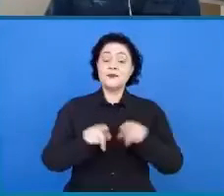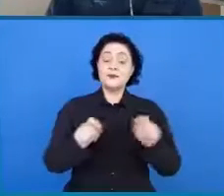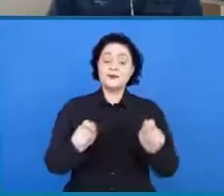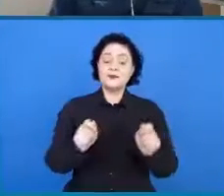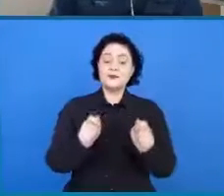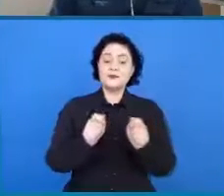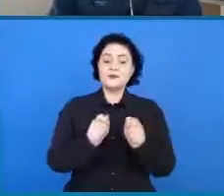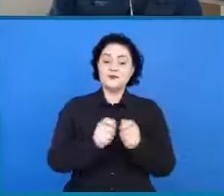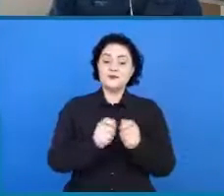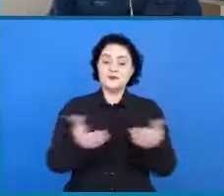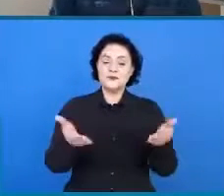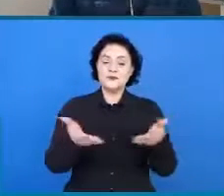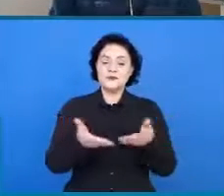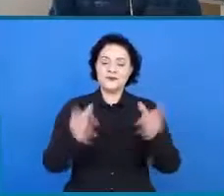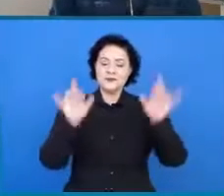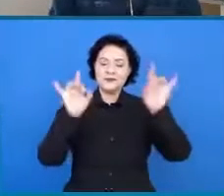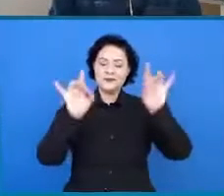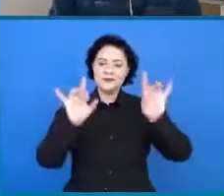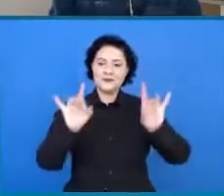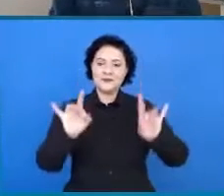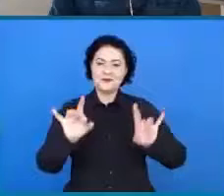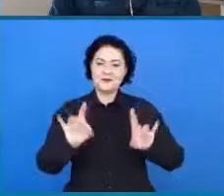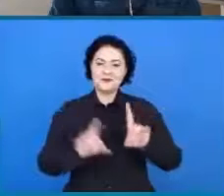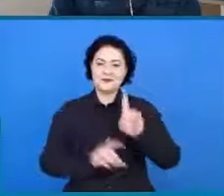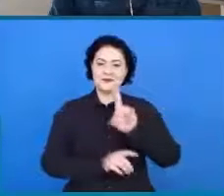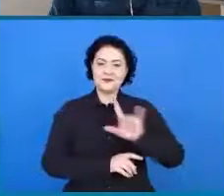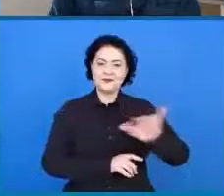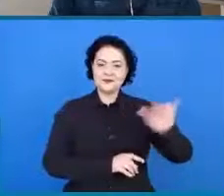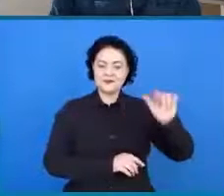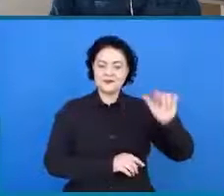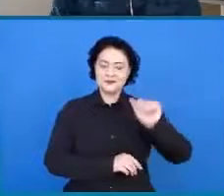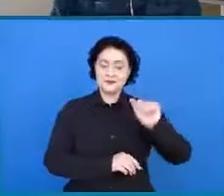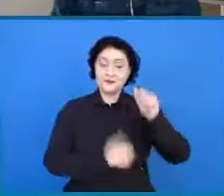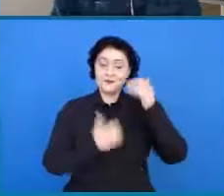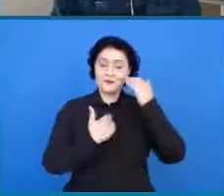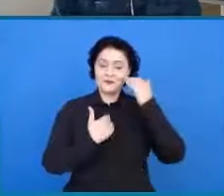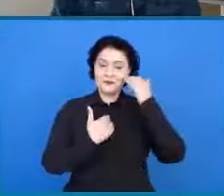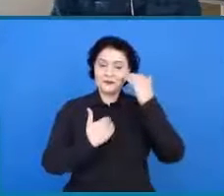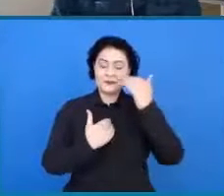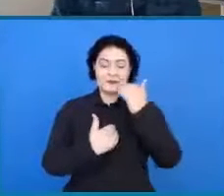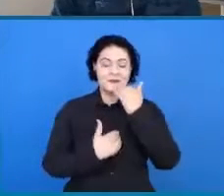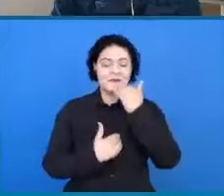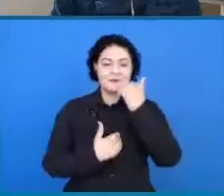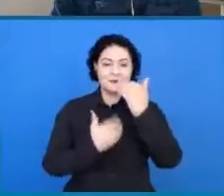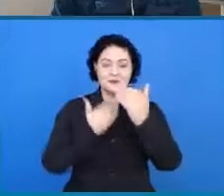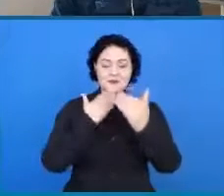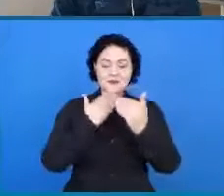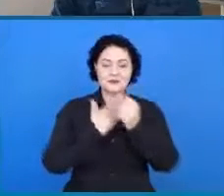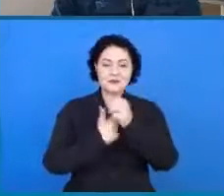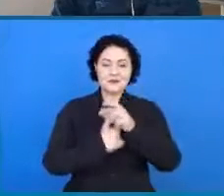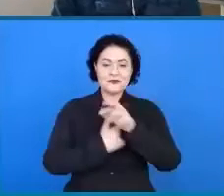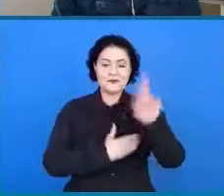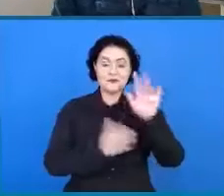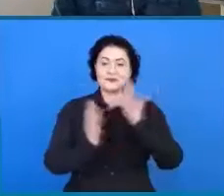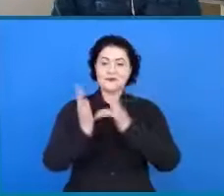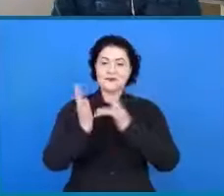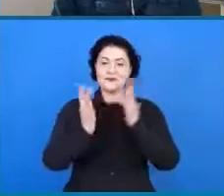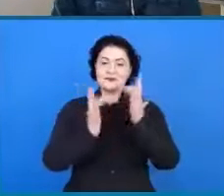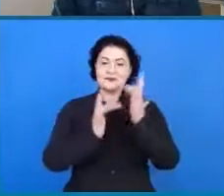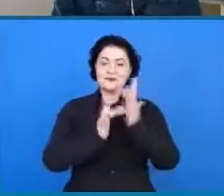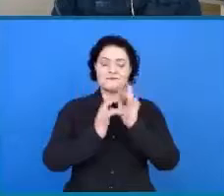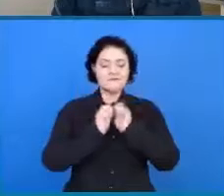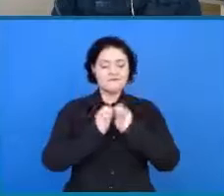nesta data tão importante rogamos ao Senhor Jesus que a todos nos